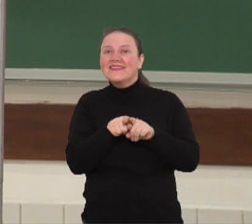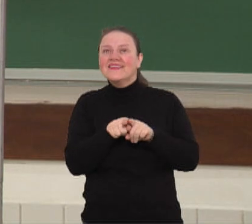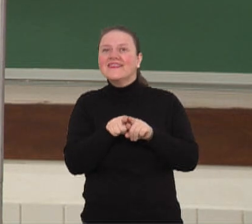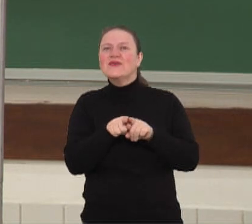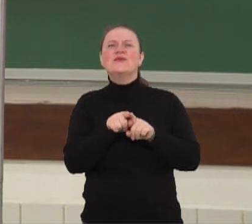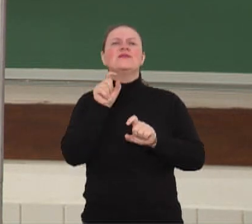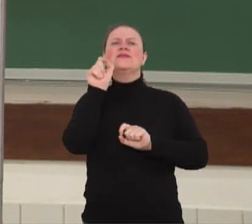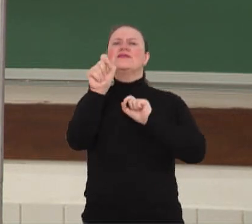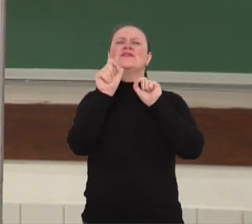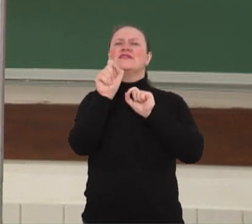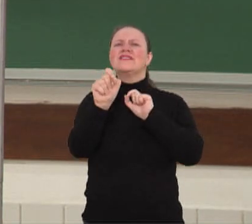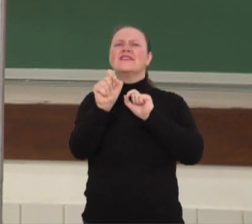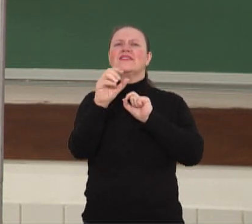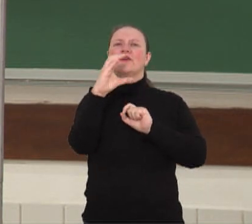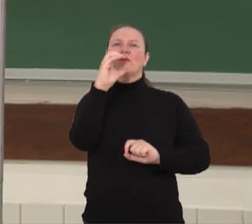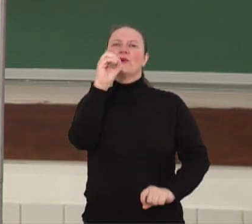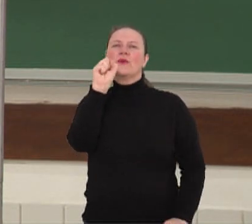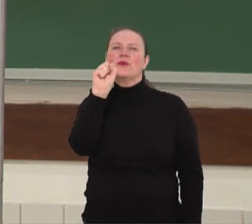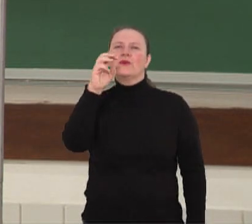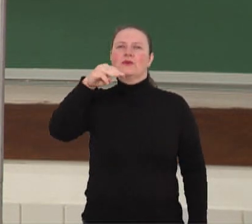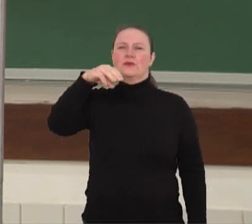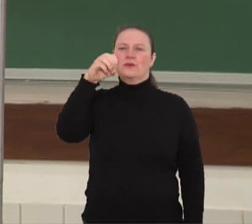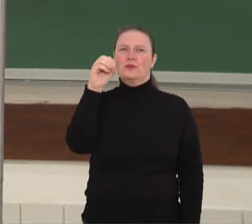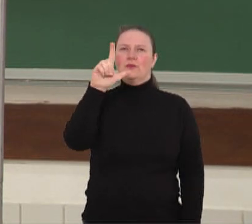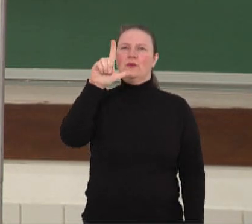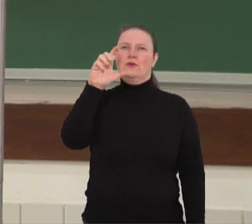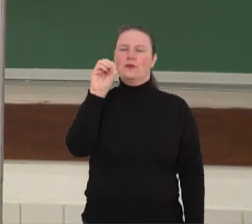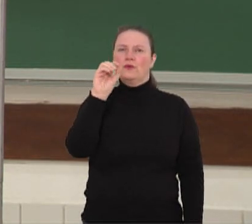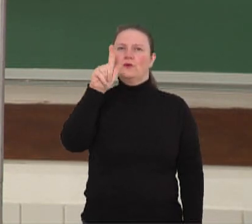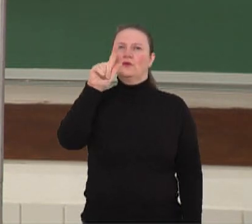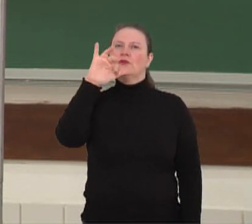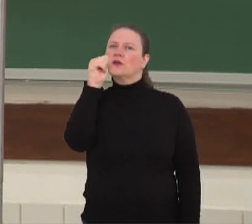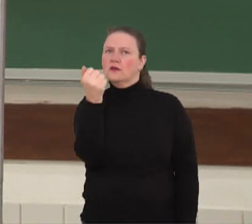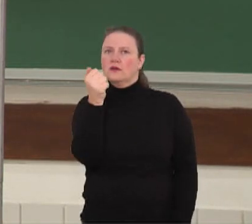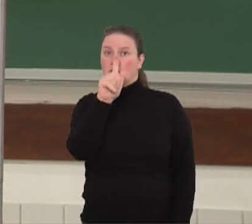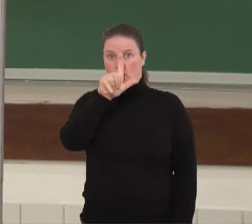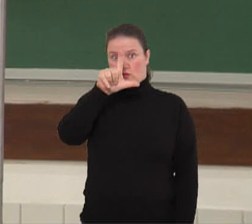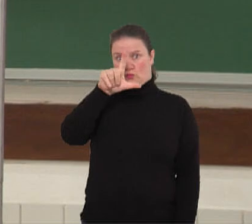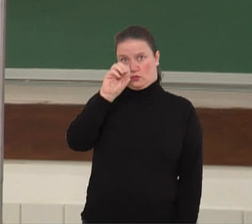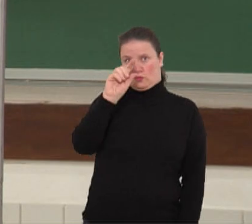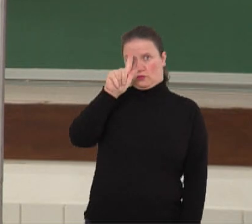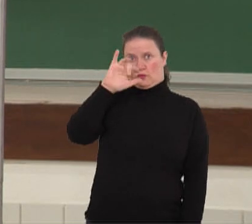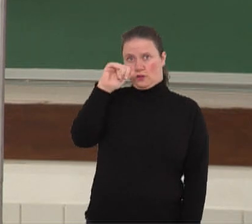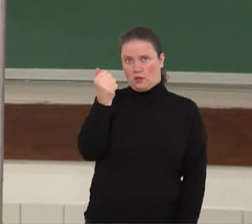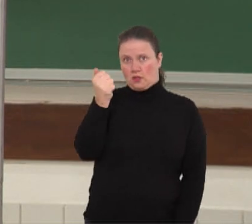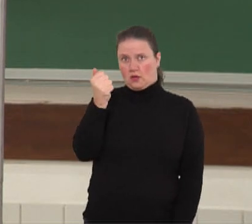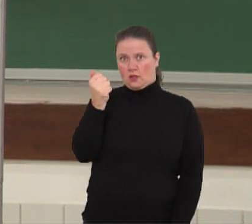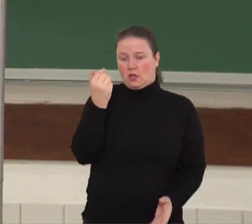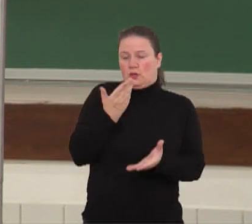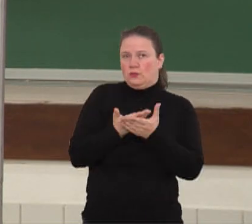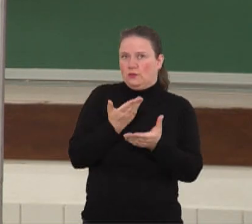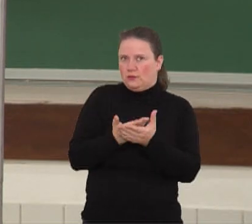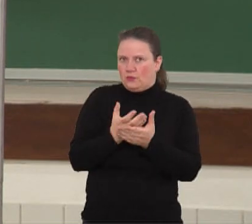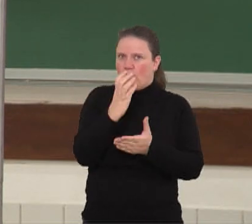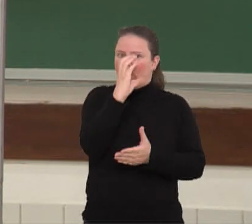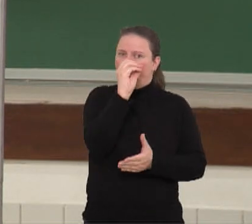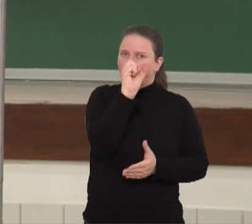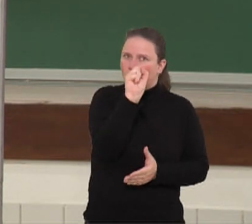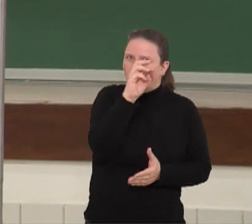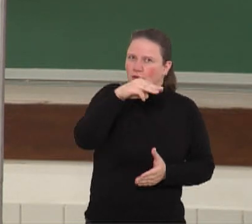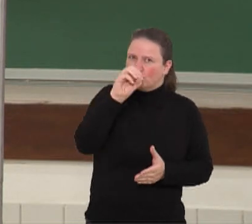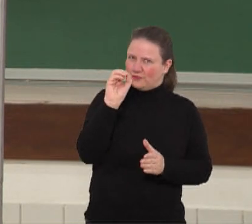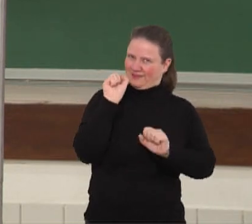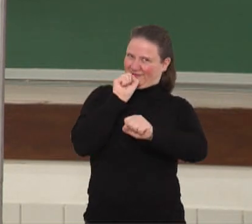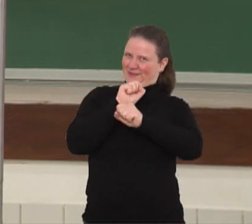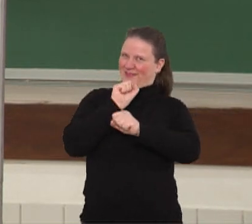quê? Cosmologia. Logia? Estudo. Cosmo? Já vou definir, não vou adiantar a aula.